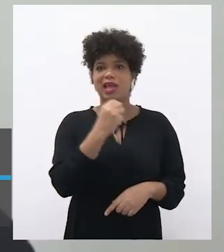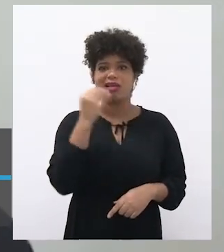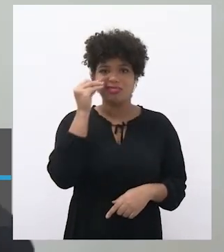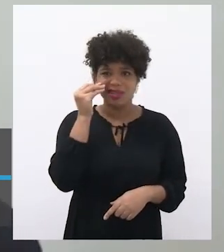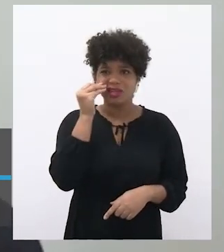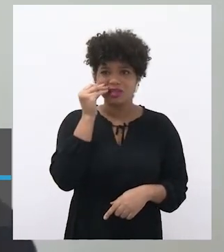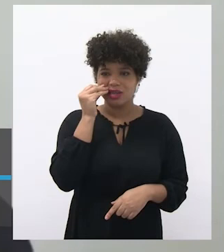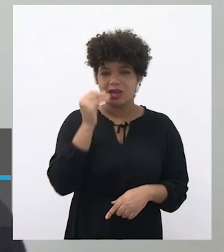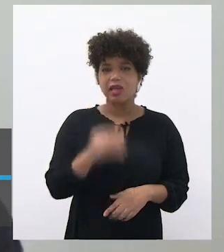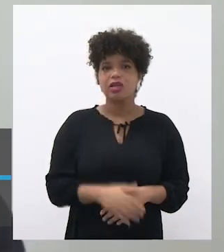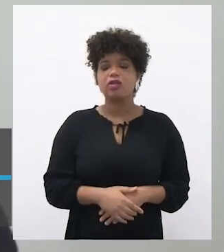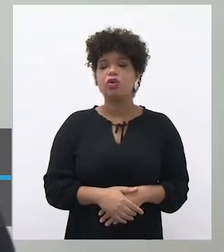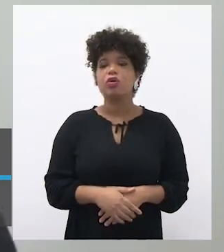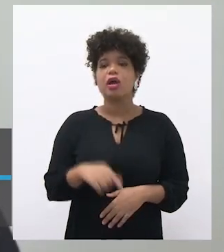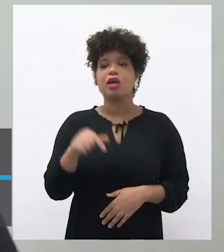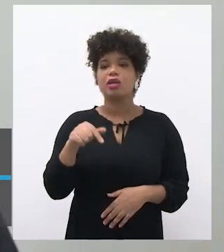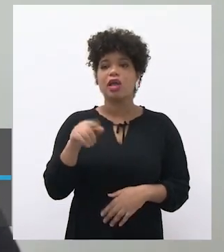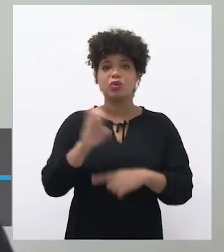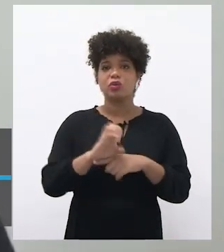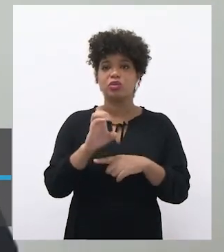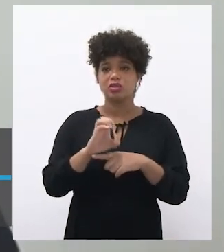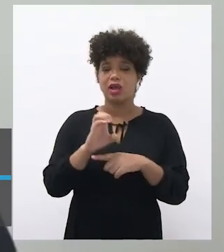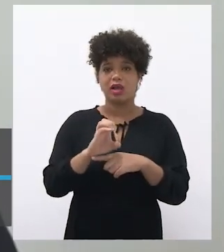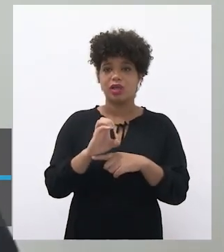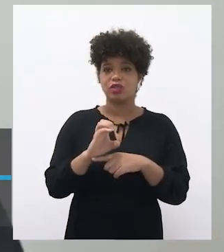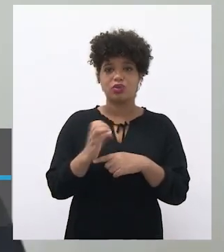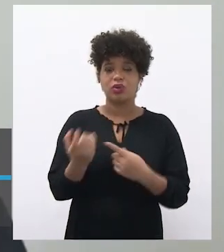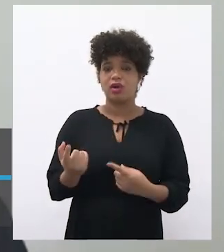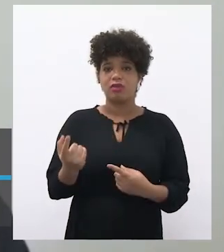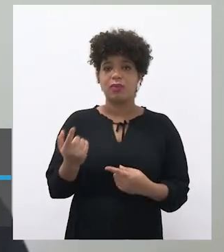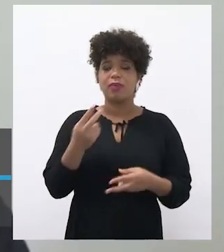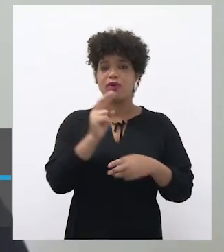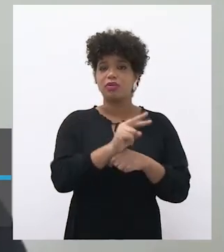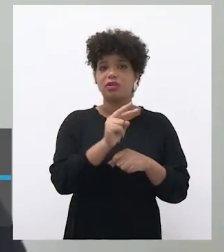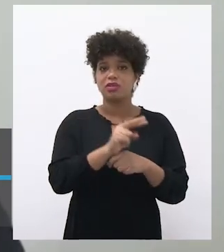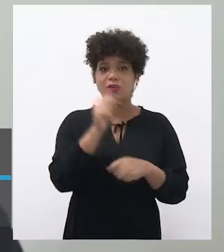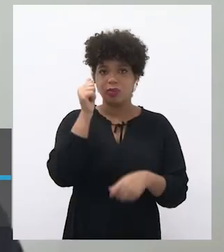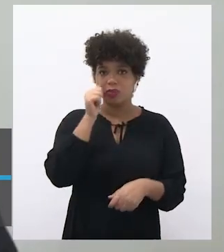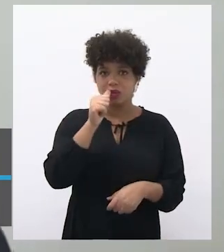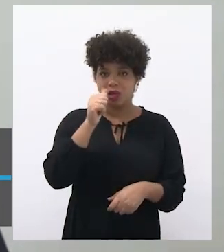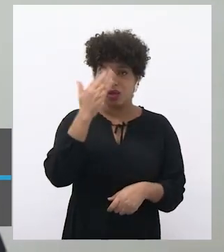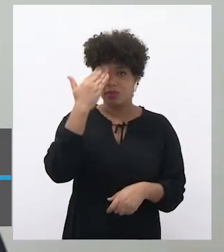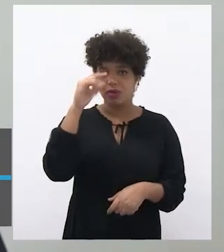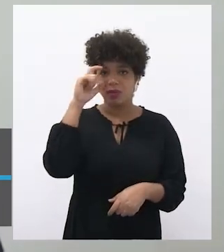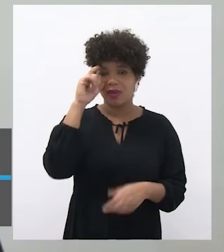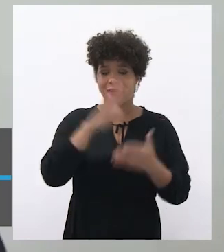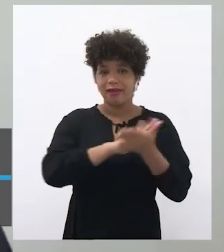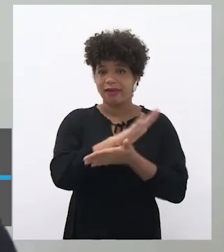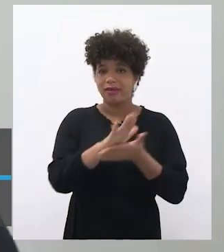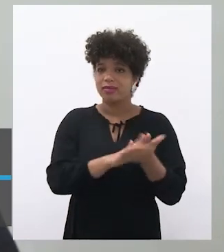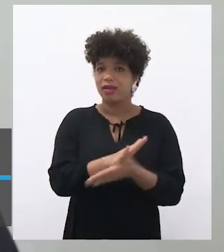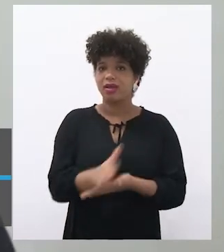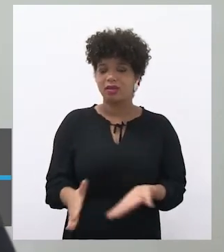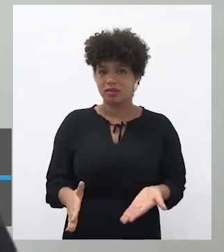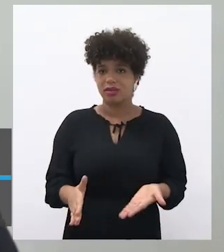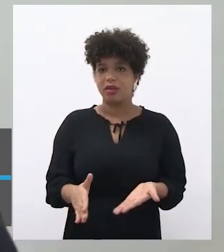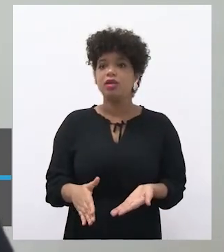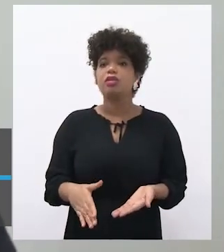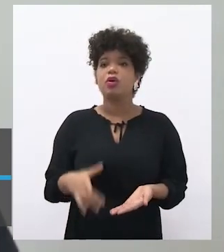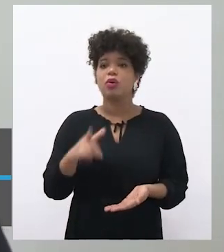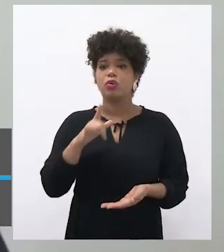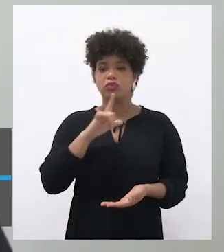foi reconhecida a partir da análise do caso Maria da Penha Fernandes contra o Brasil, que foi levado para a